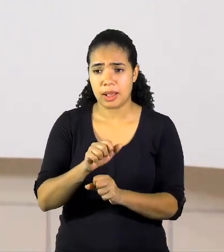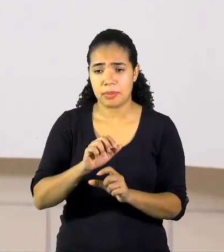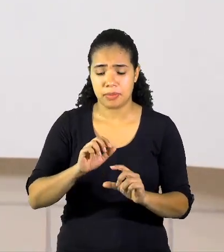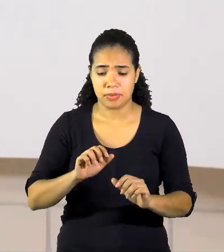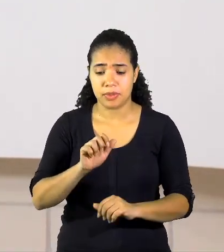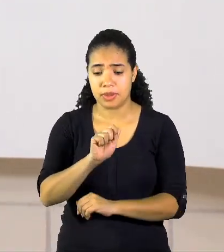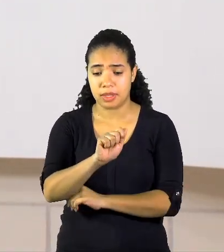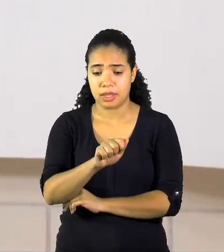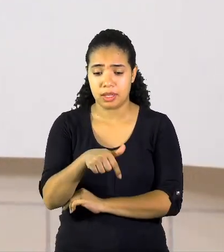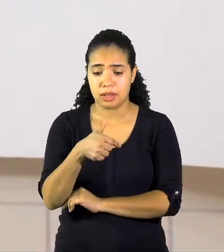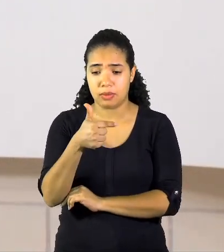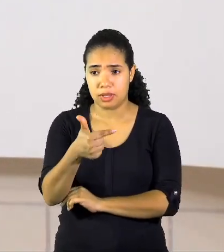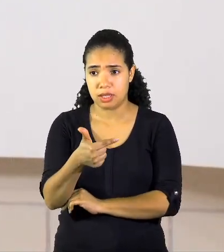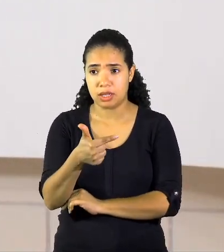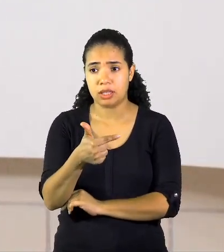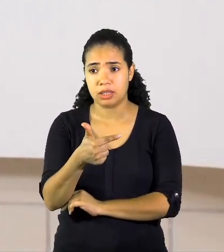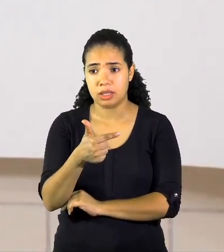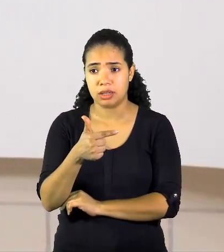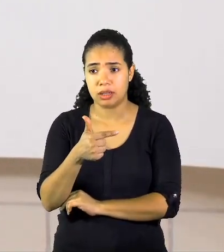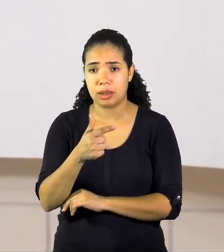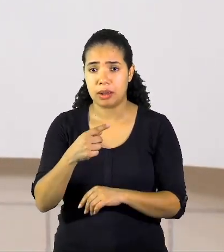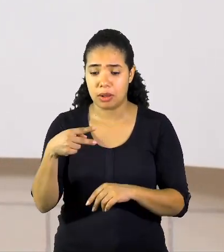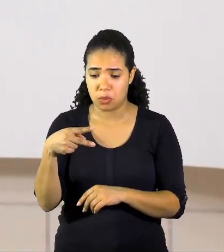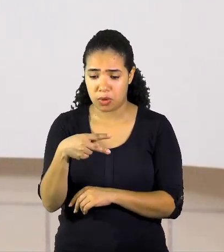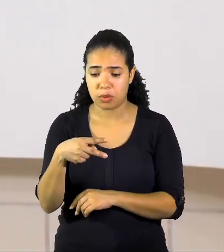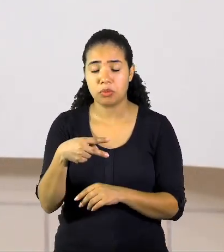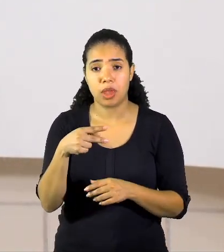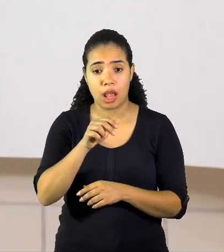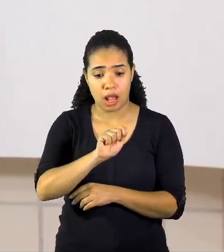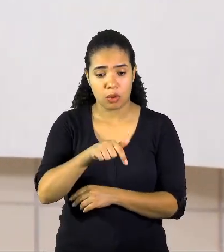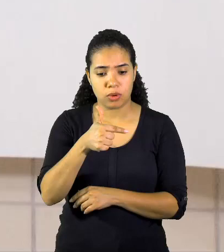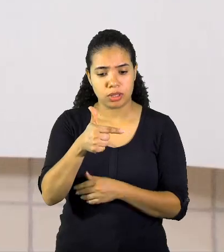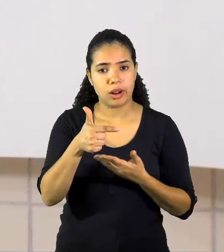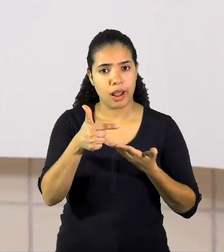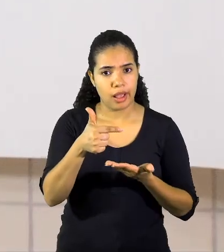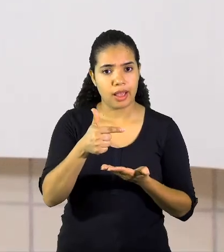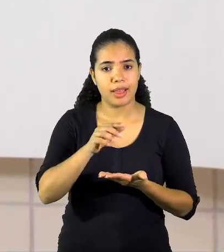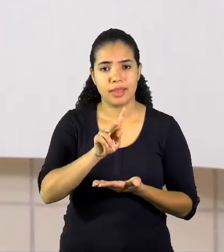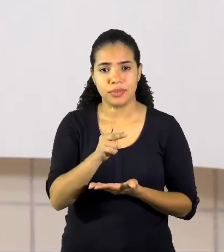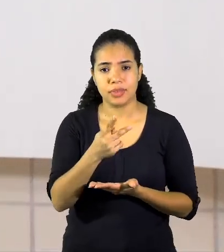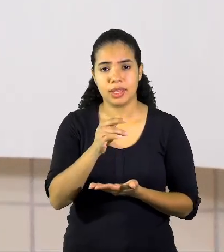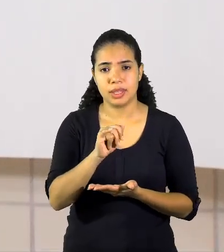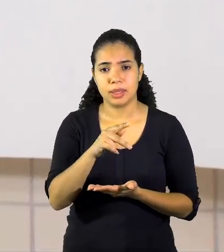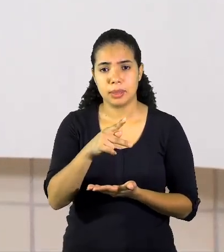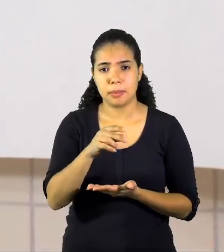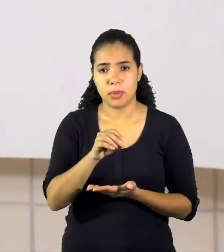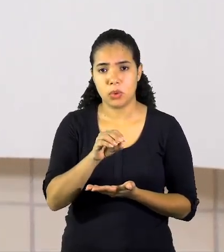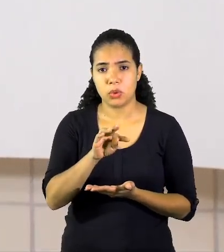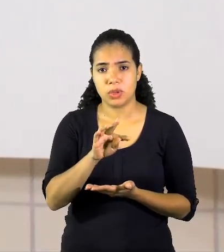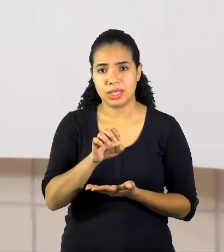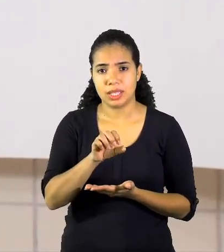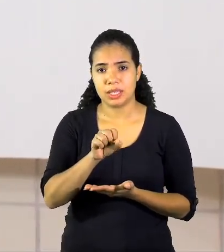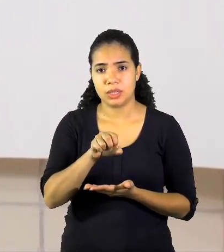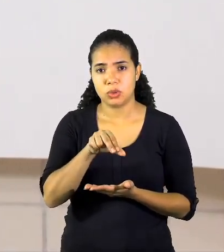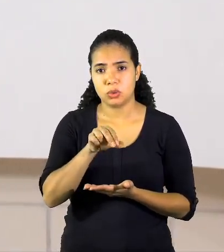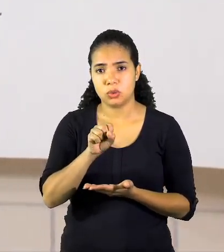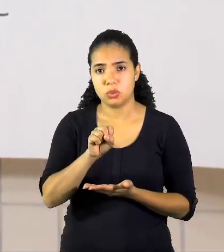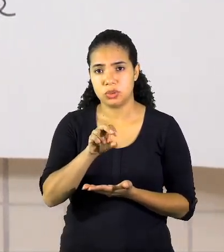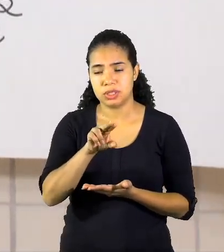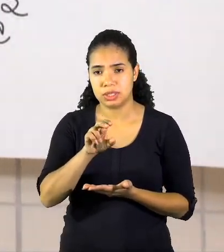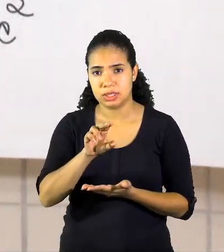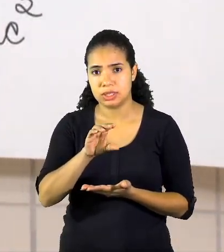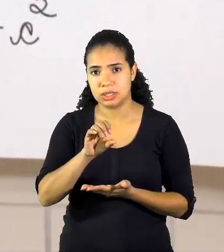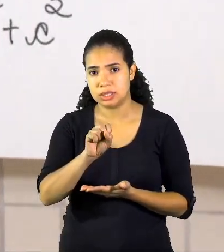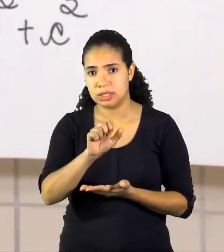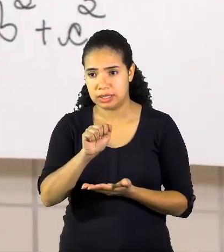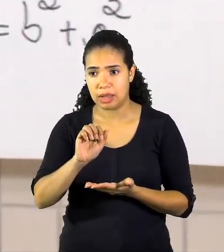ao quadrado é igual à soma do quadrado dos catetos. Então, esse é o Teorema de Pitágoras. Nas